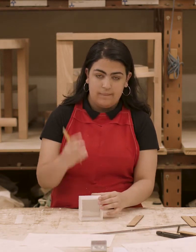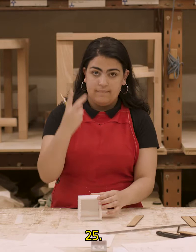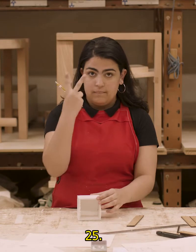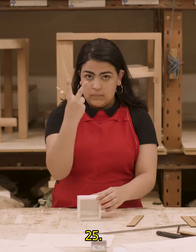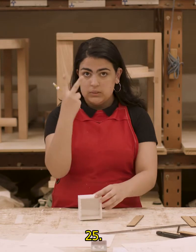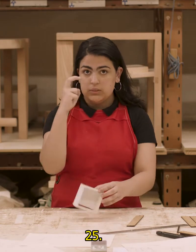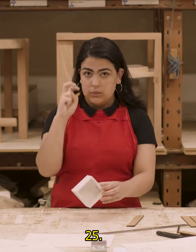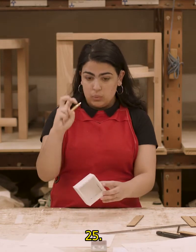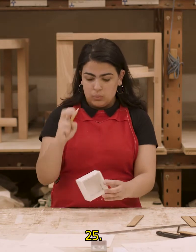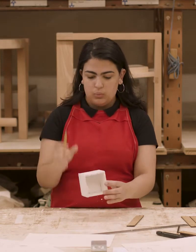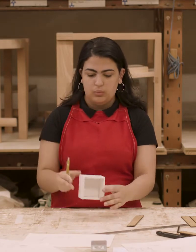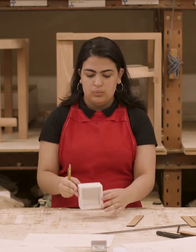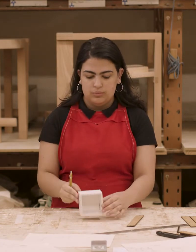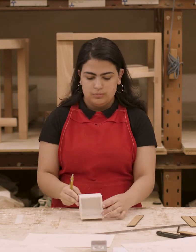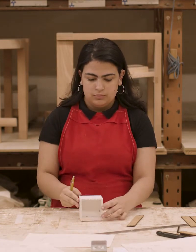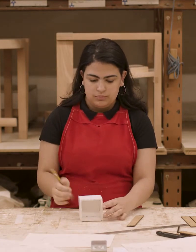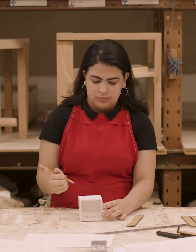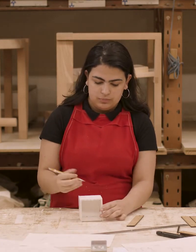25.